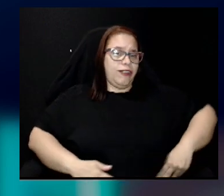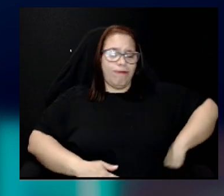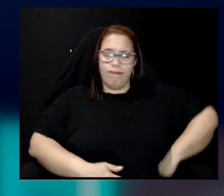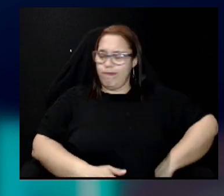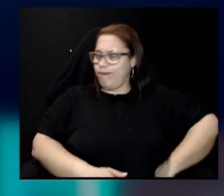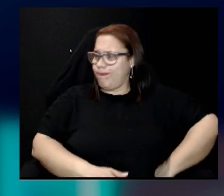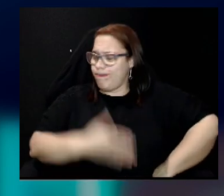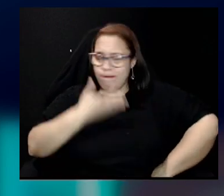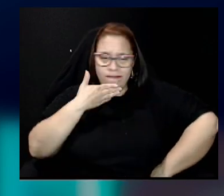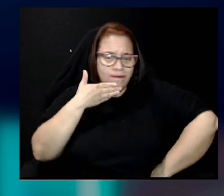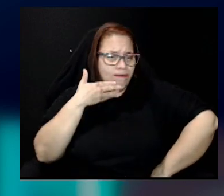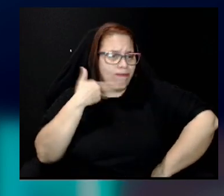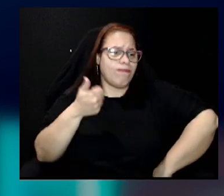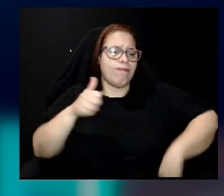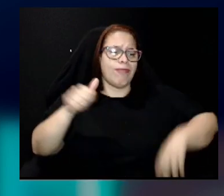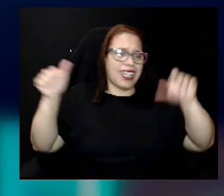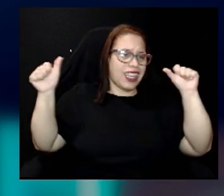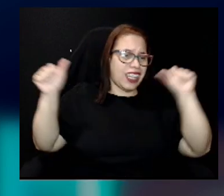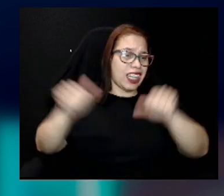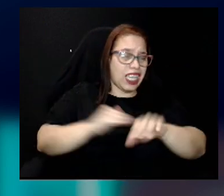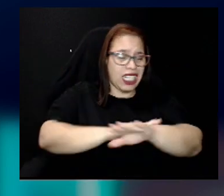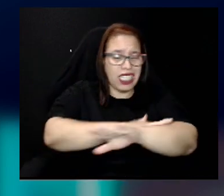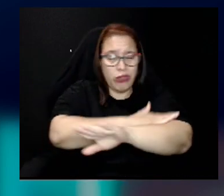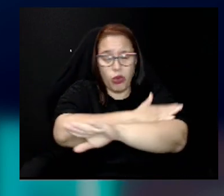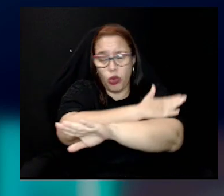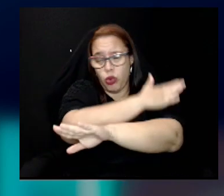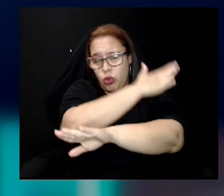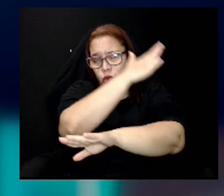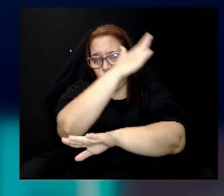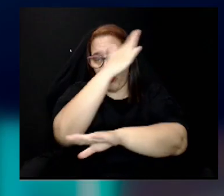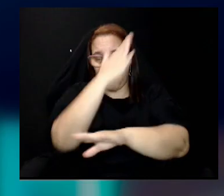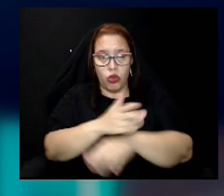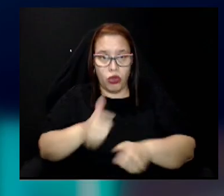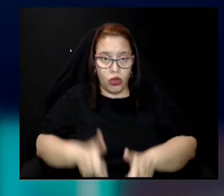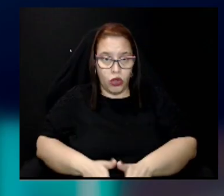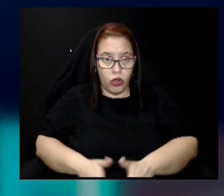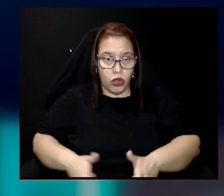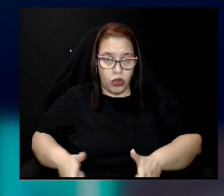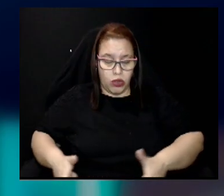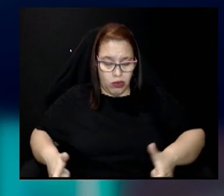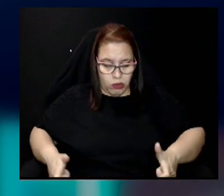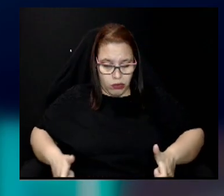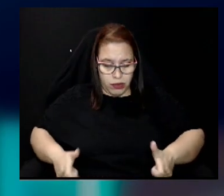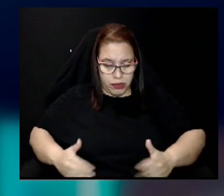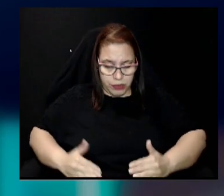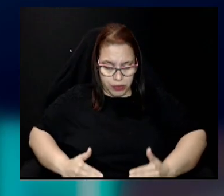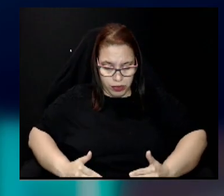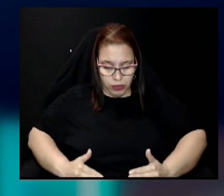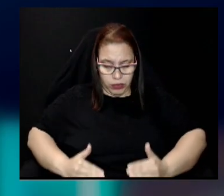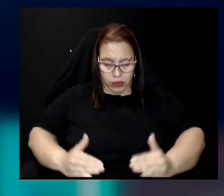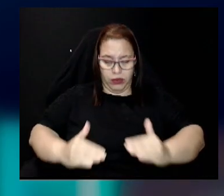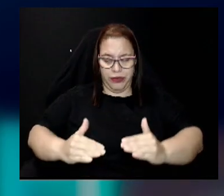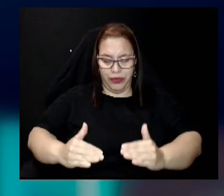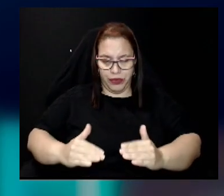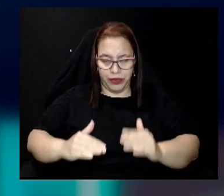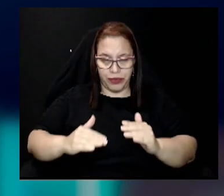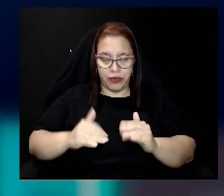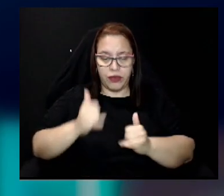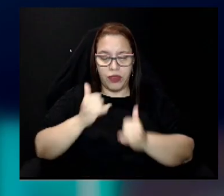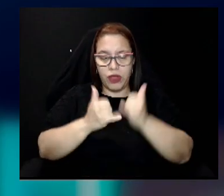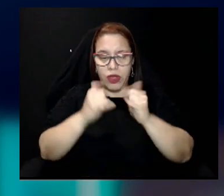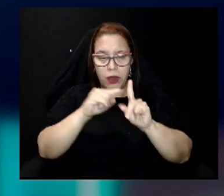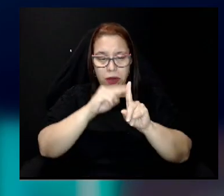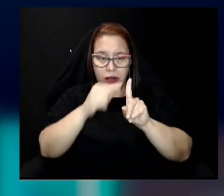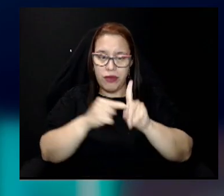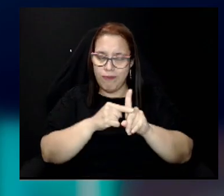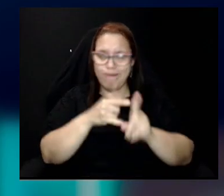vai piorando ao longo do tempo, um aumento do volume abdominal, uma distensão abdominal, que não melhora, que às